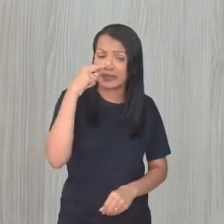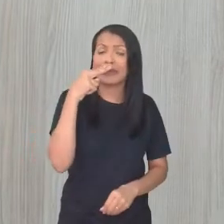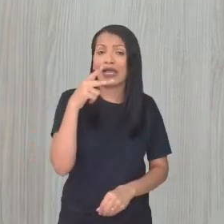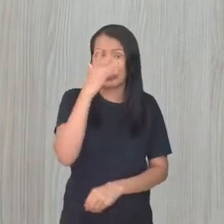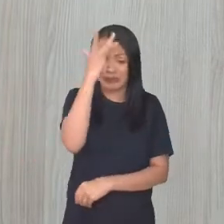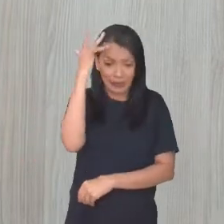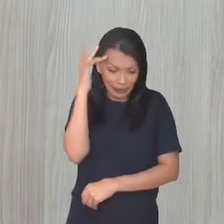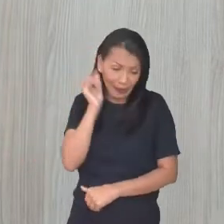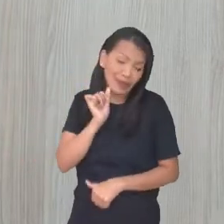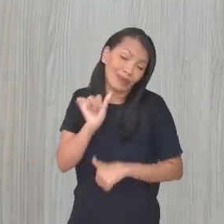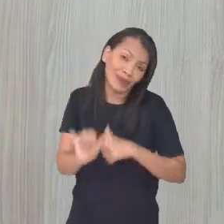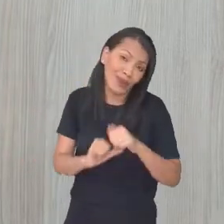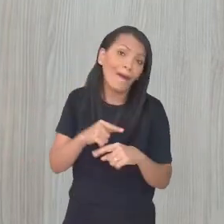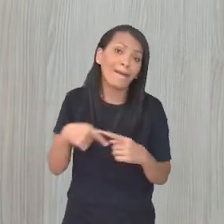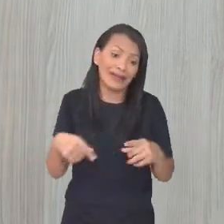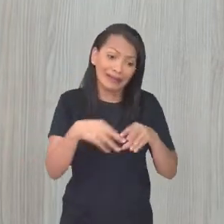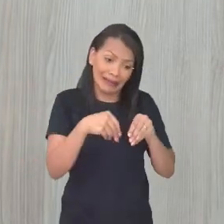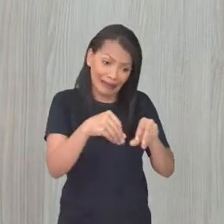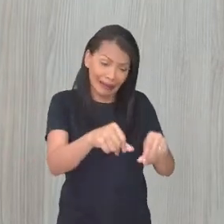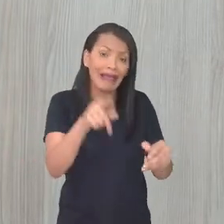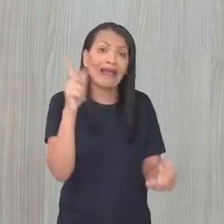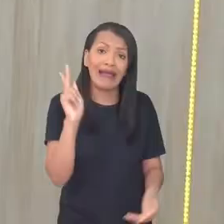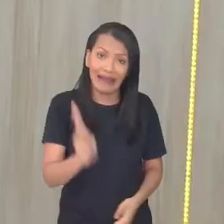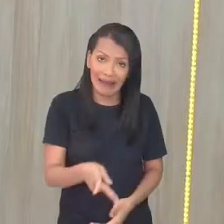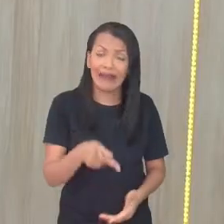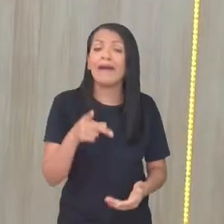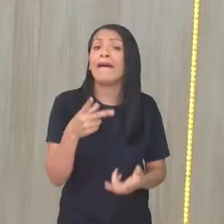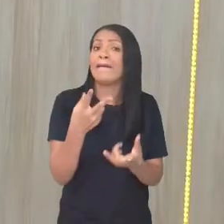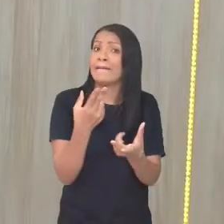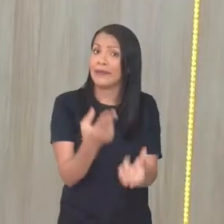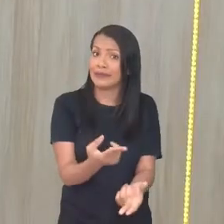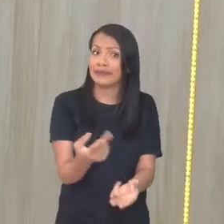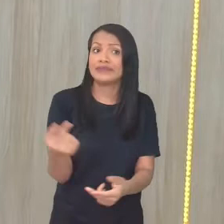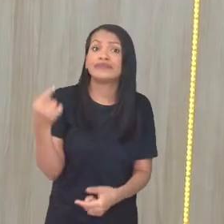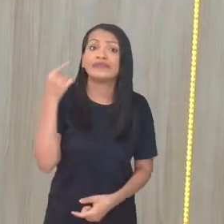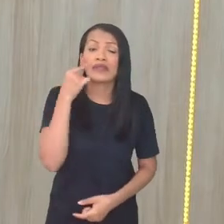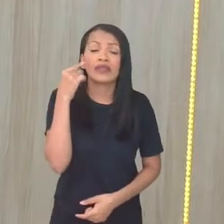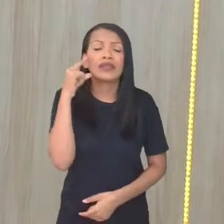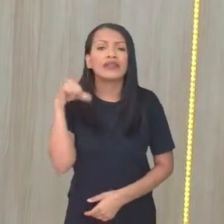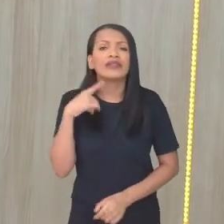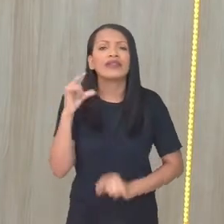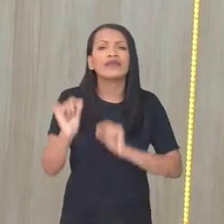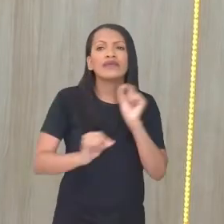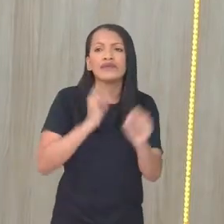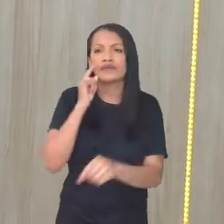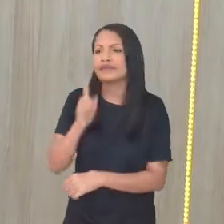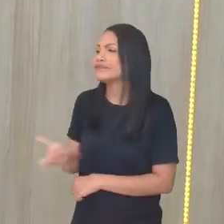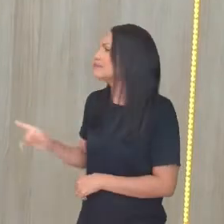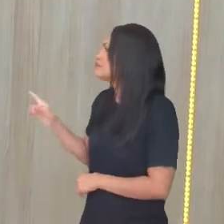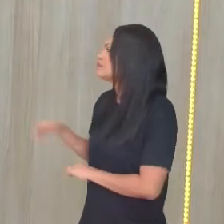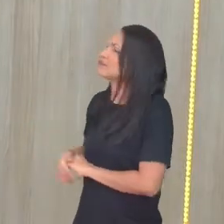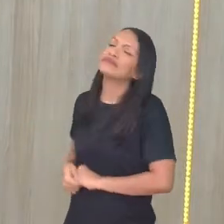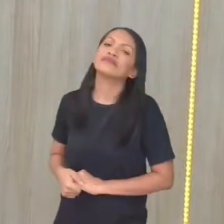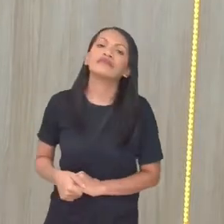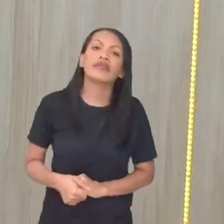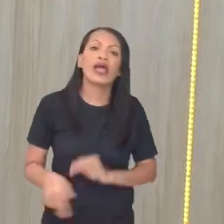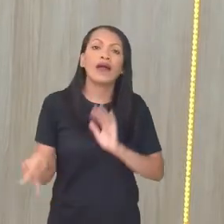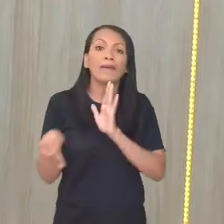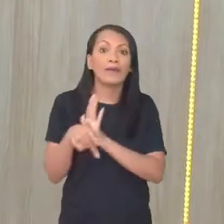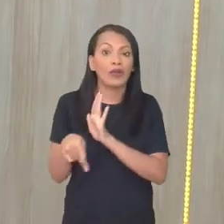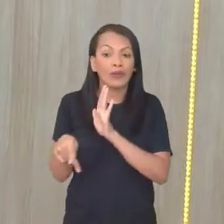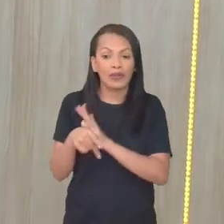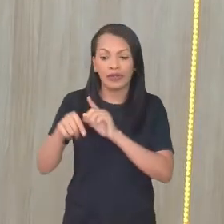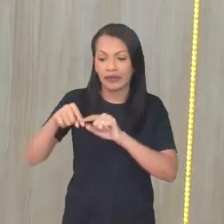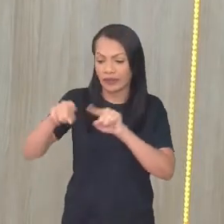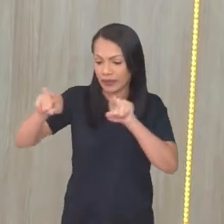Terra é a É. mesma. Então, nesse sentido, o que é que a gente tem? Ó? Como a gente colocou, a propriedade estatal da terra,